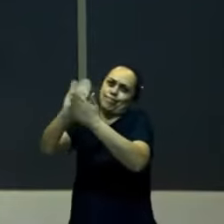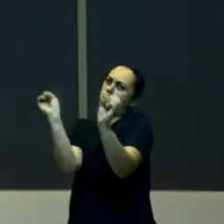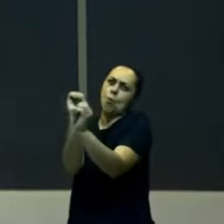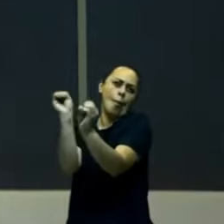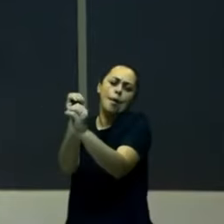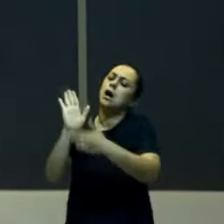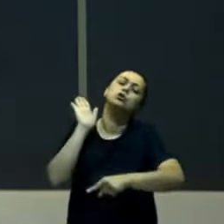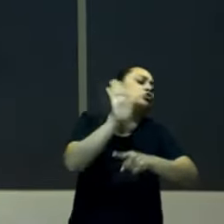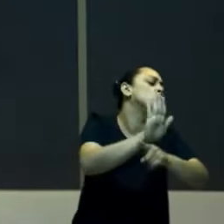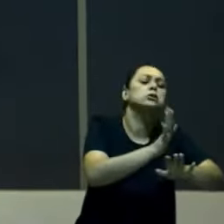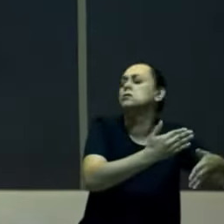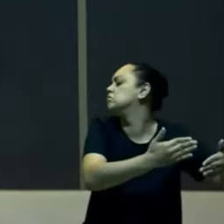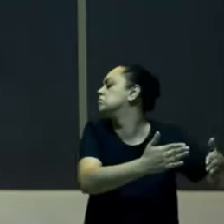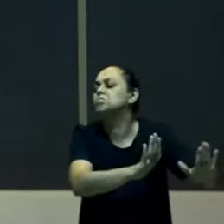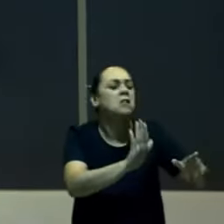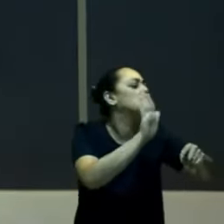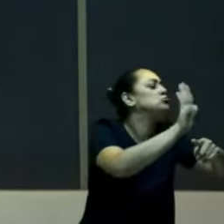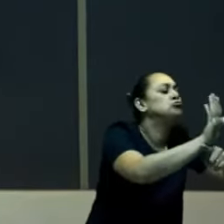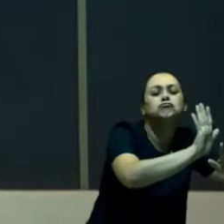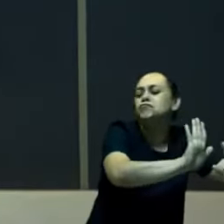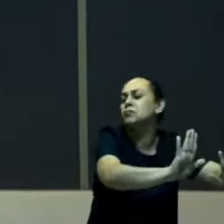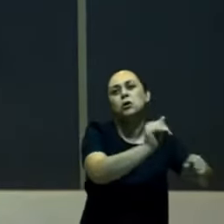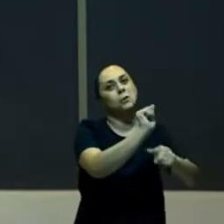São recursos emocionais,